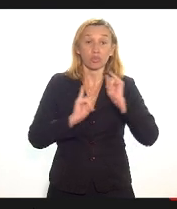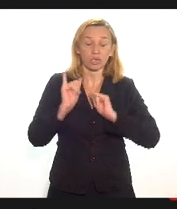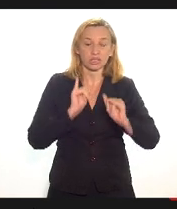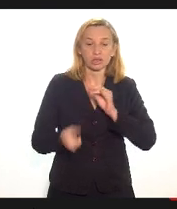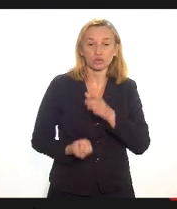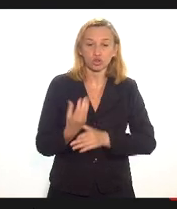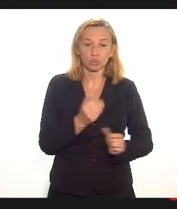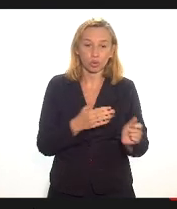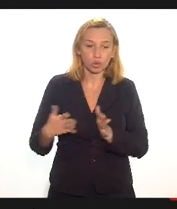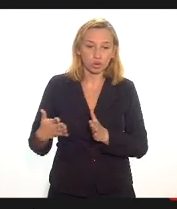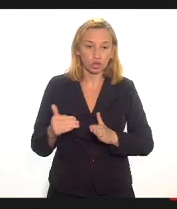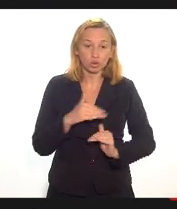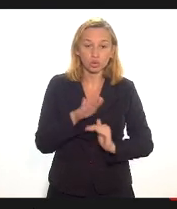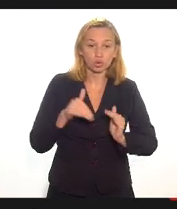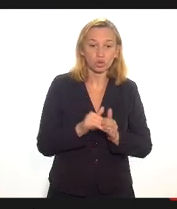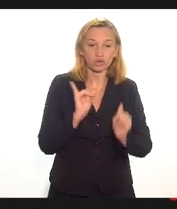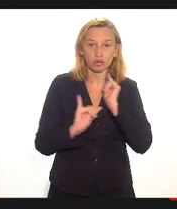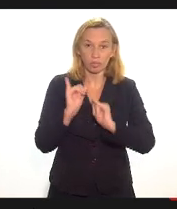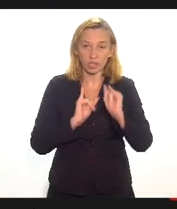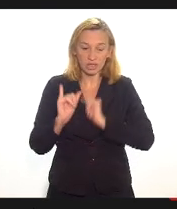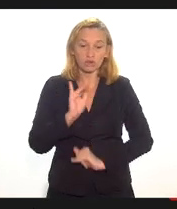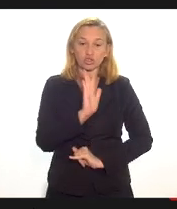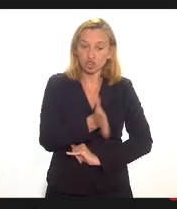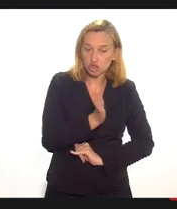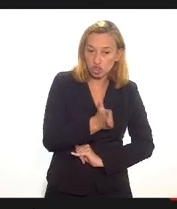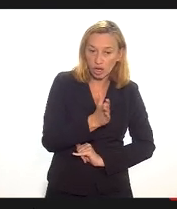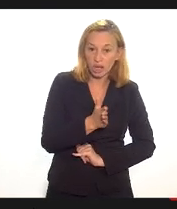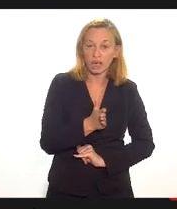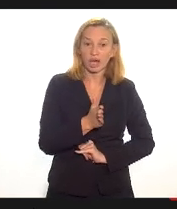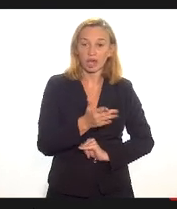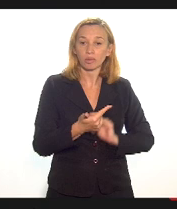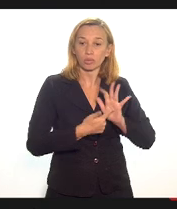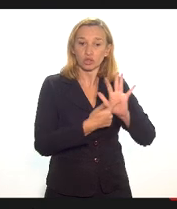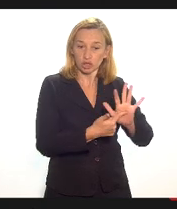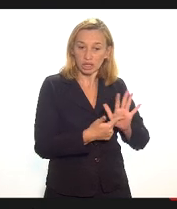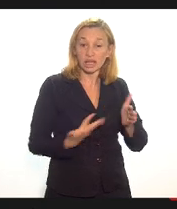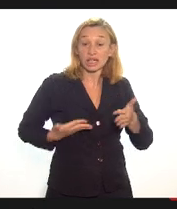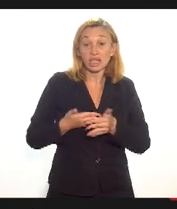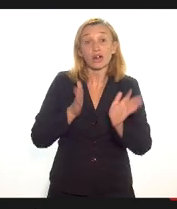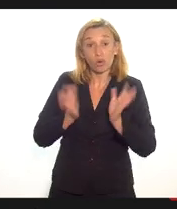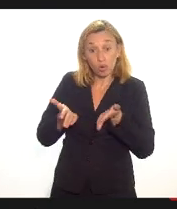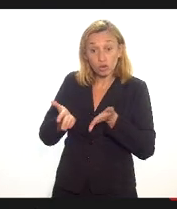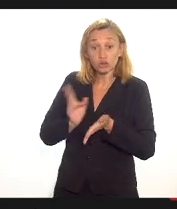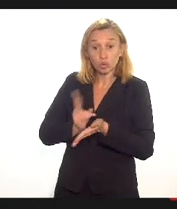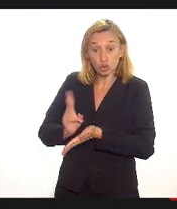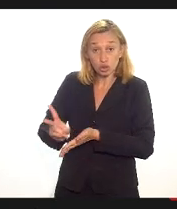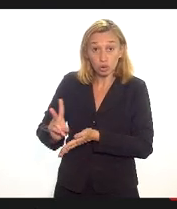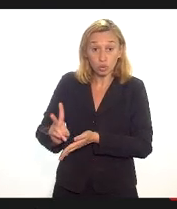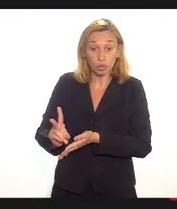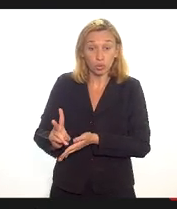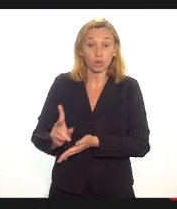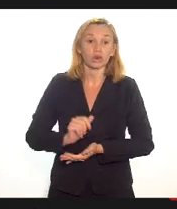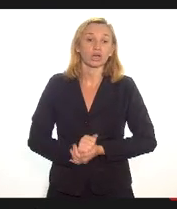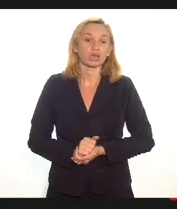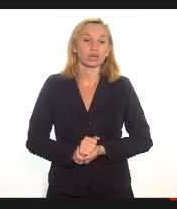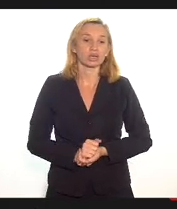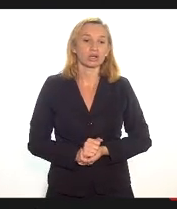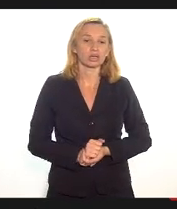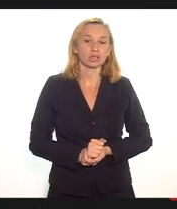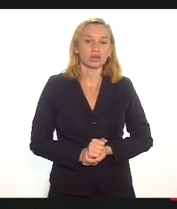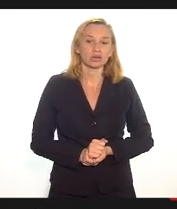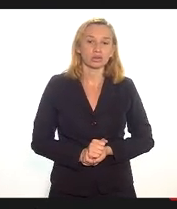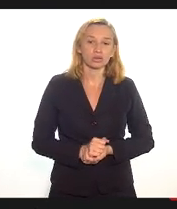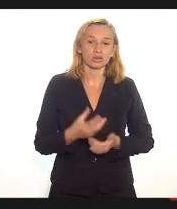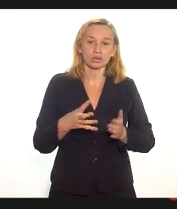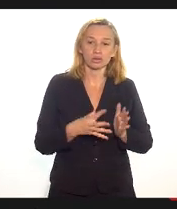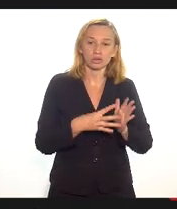produção, quer dizer, todas as informações que já eram prestadas, e até hoje ainda são, para a ANP, elas são espelhadas